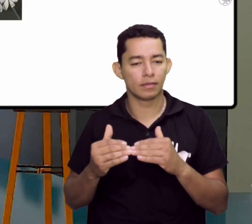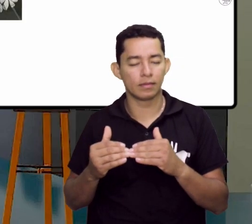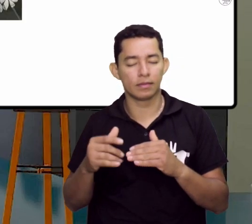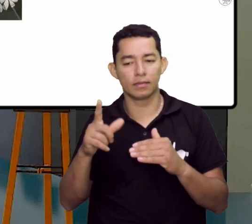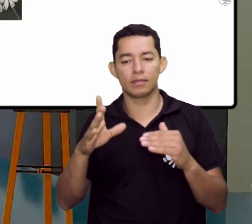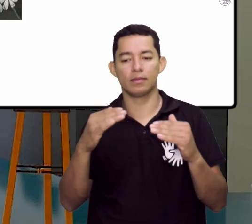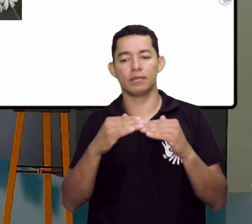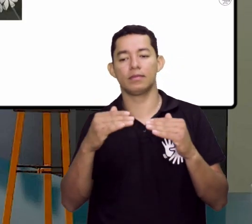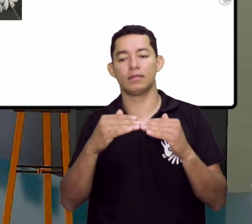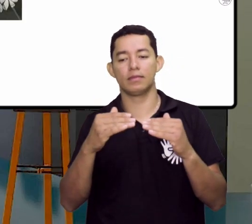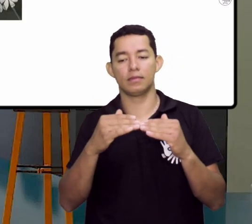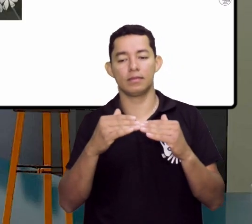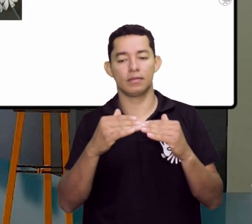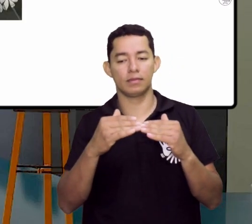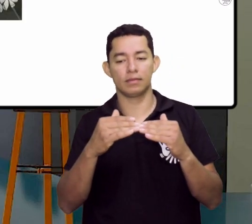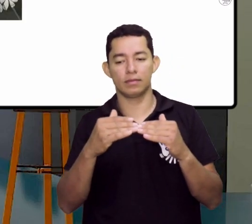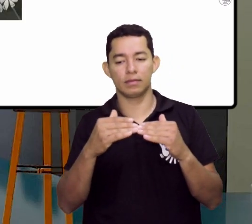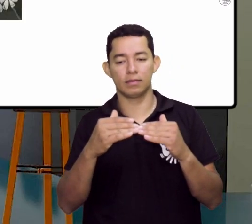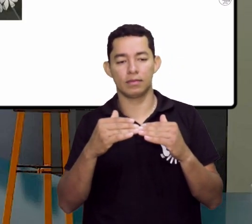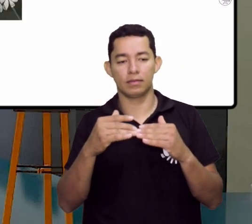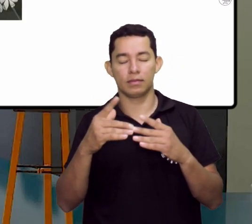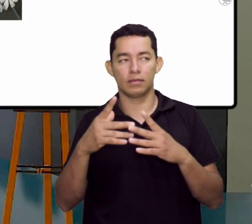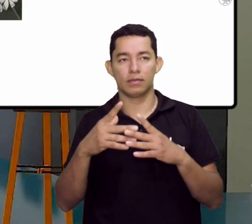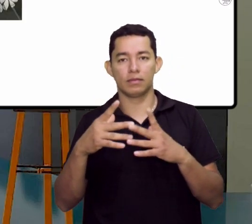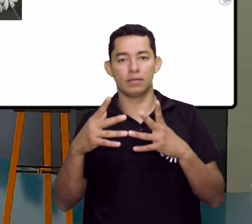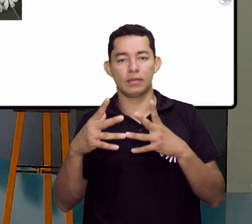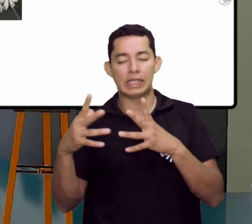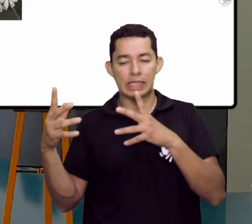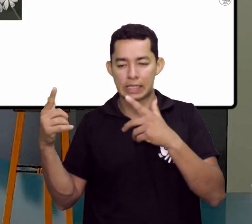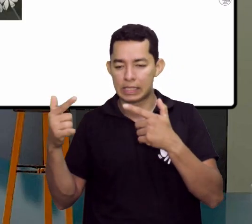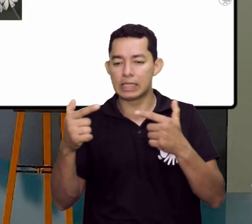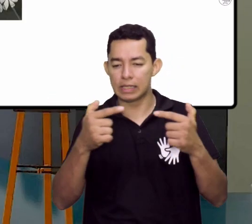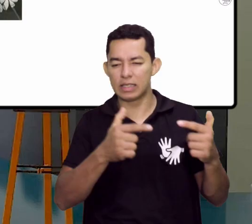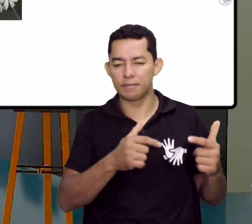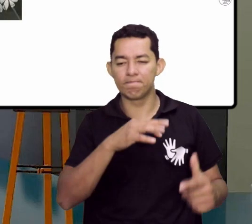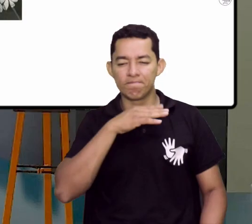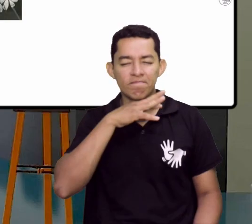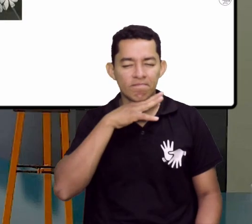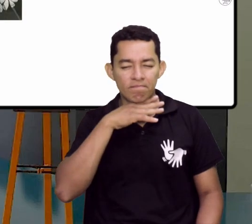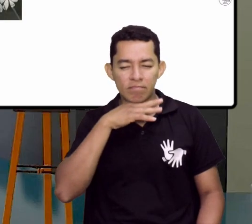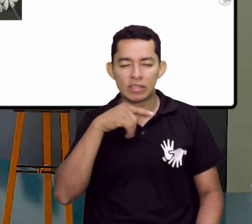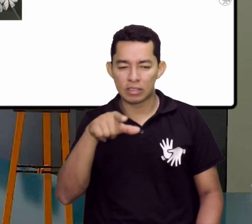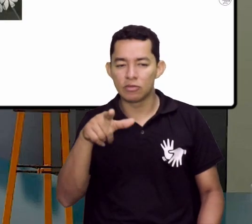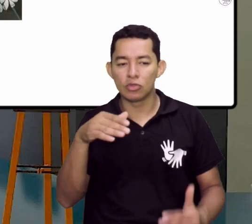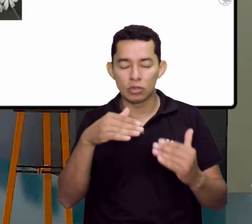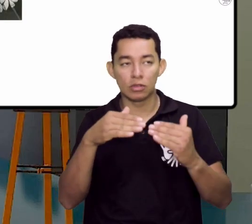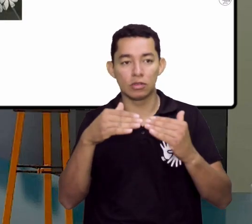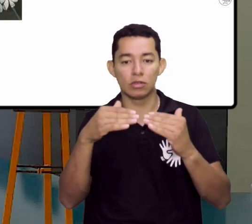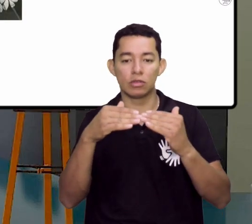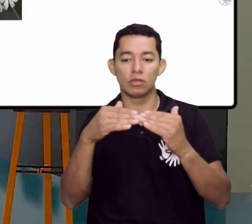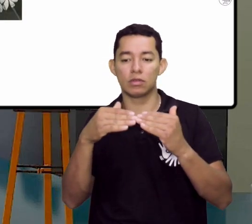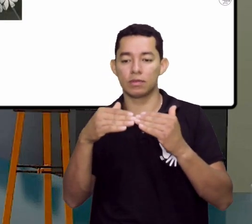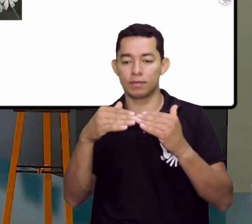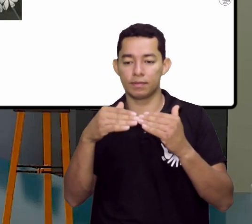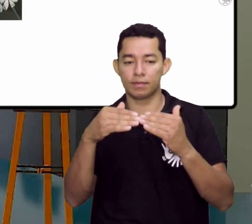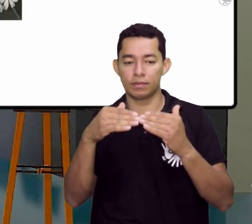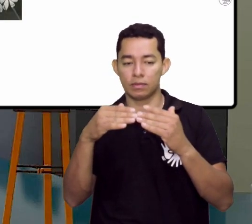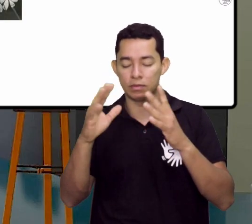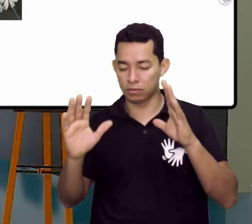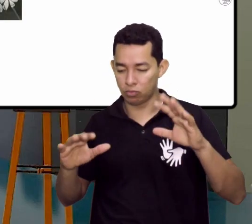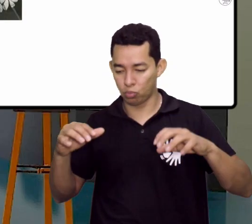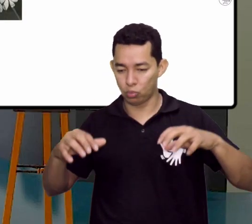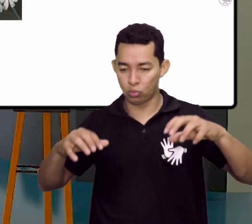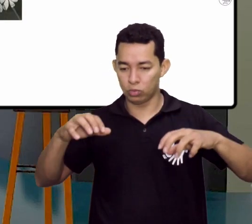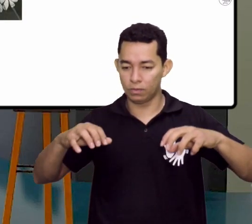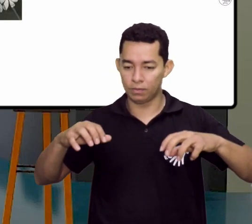que a guerra é realmente um horror? Você concorda com o